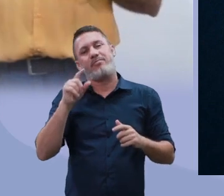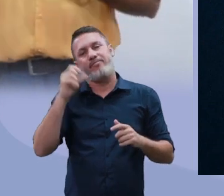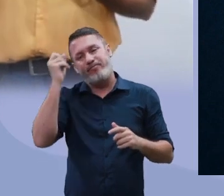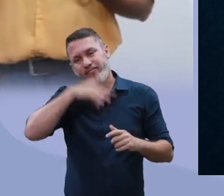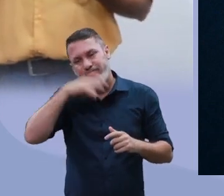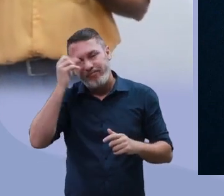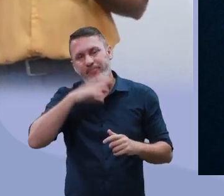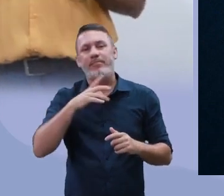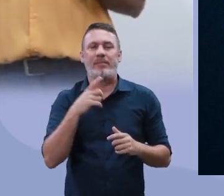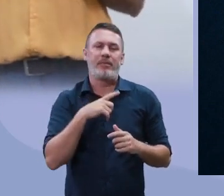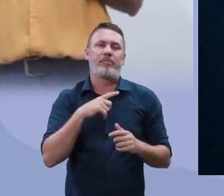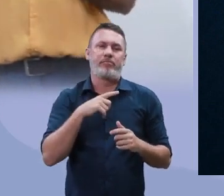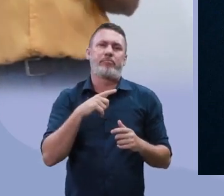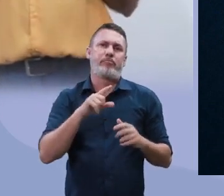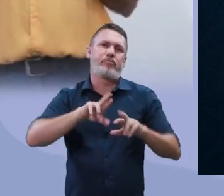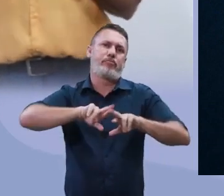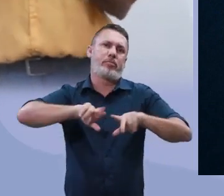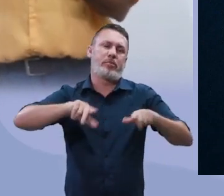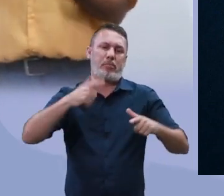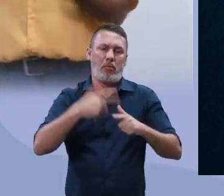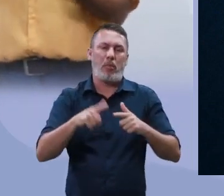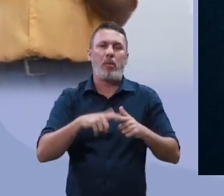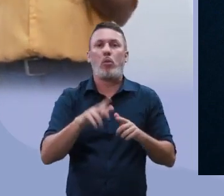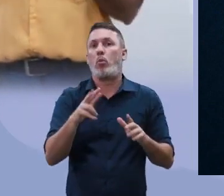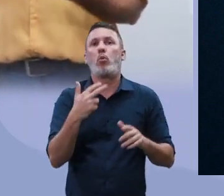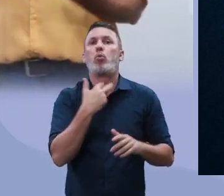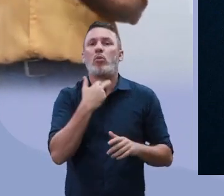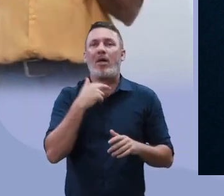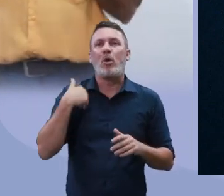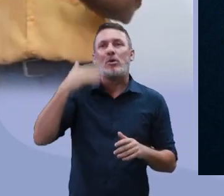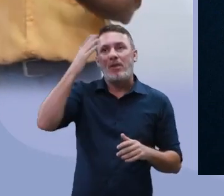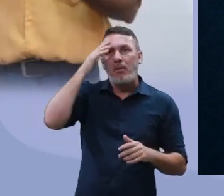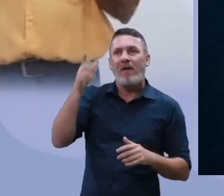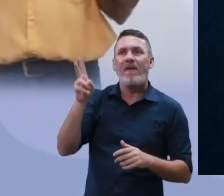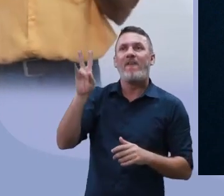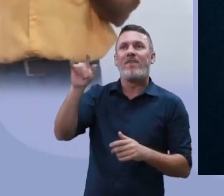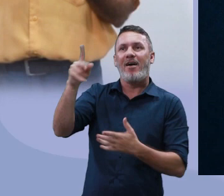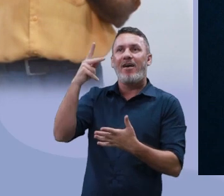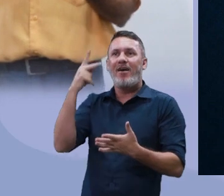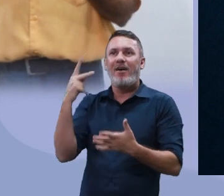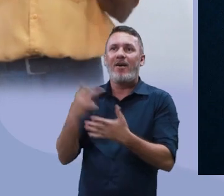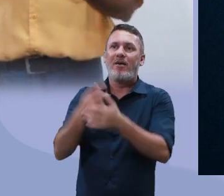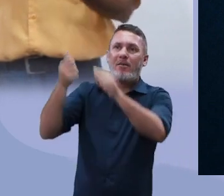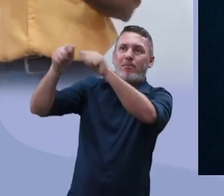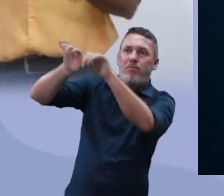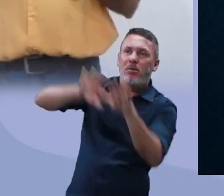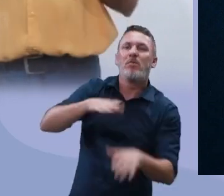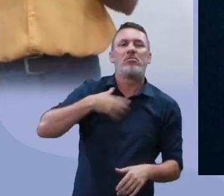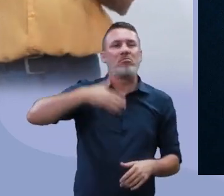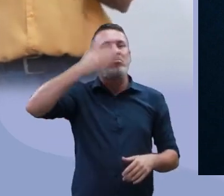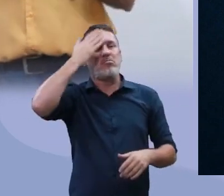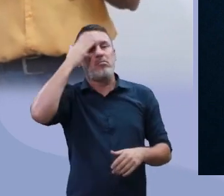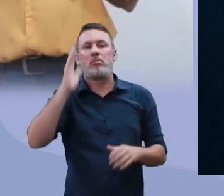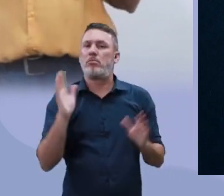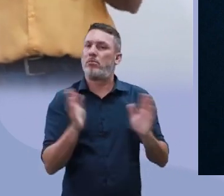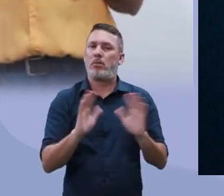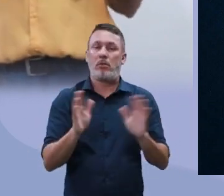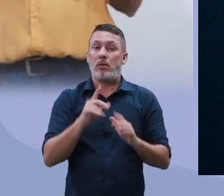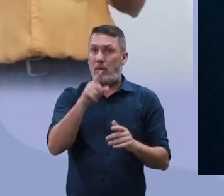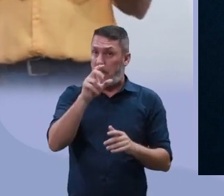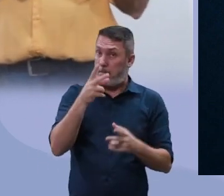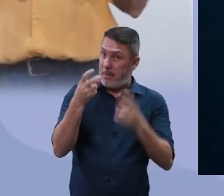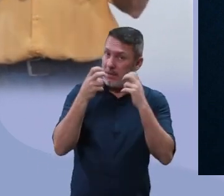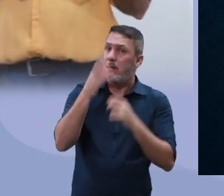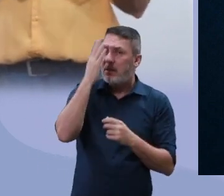Então, infelizmente, né, não tem como você prever um deslizamento, um desabamento, mas todas essas áreas que